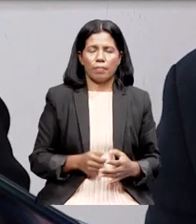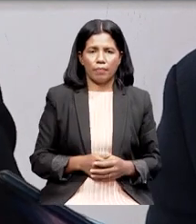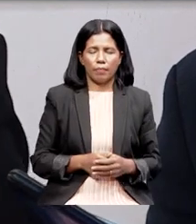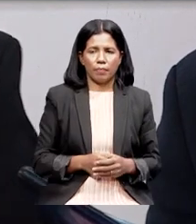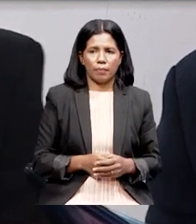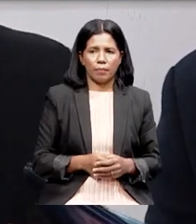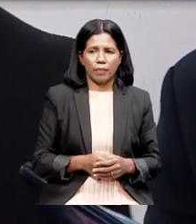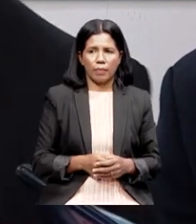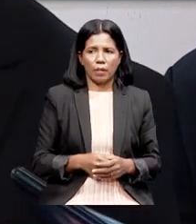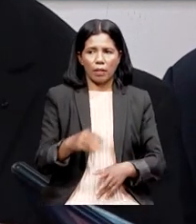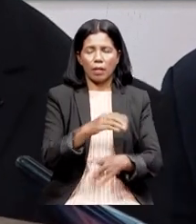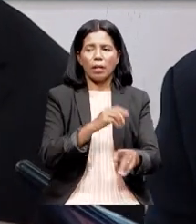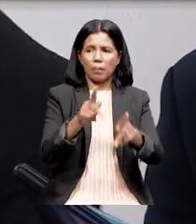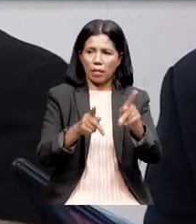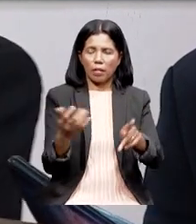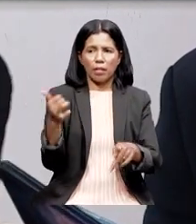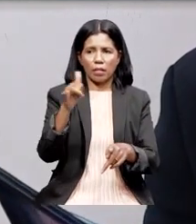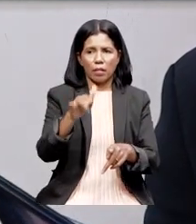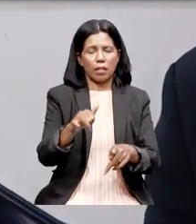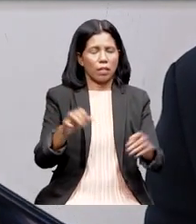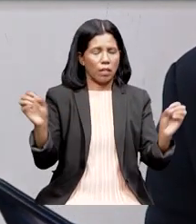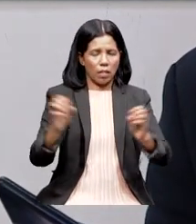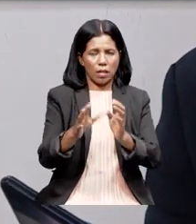Narsa, regime, mas ser não é maca.